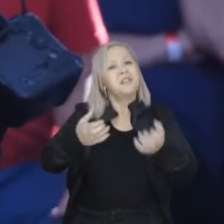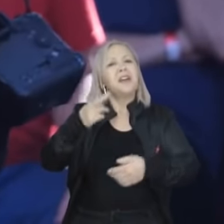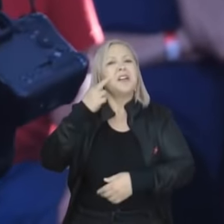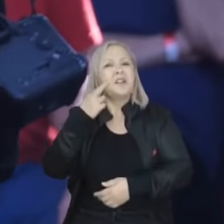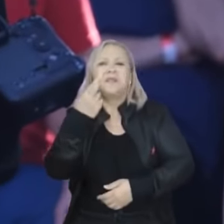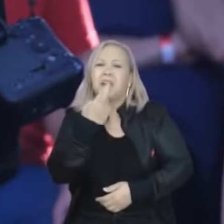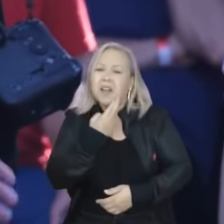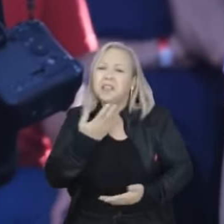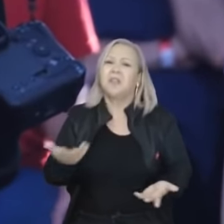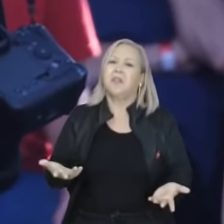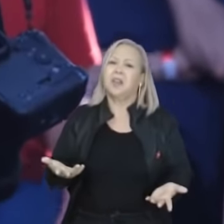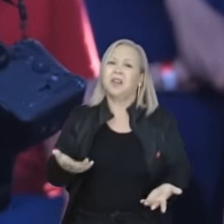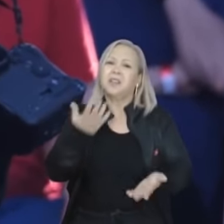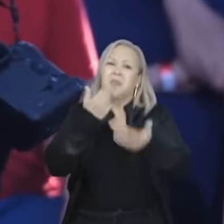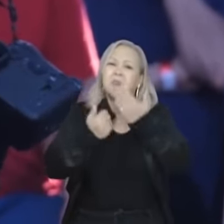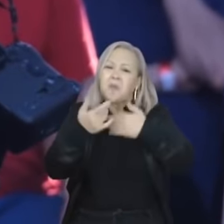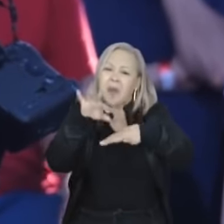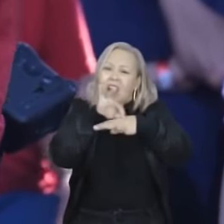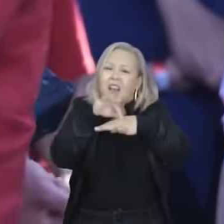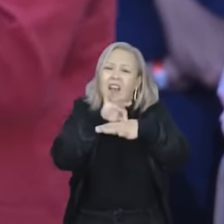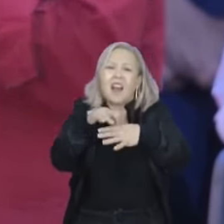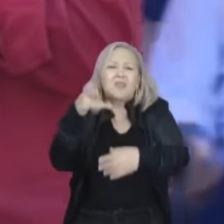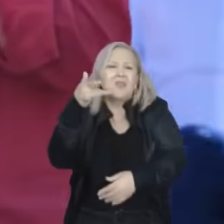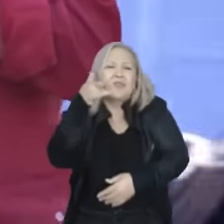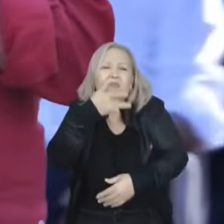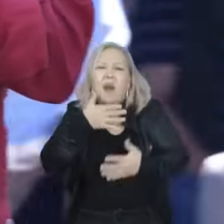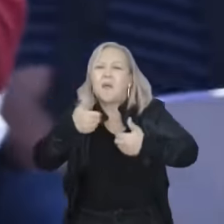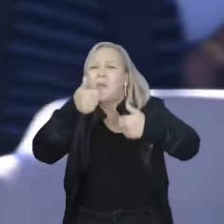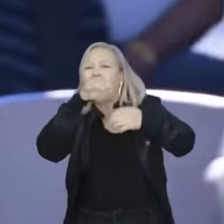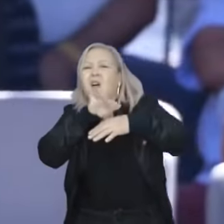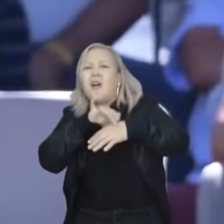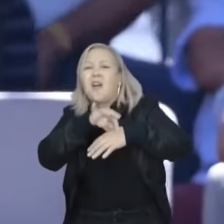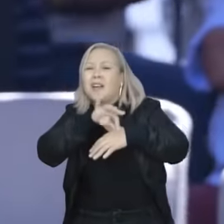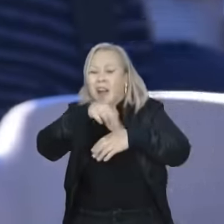uma chuleta, que é a melhor chuleta de São Bernardo do Campo.